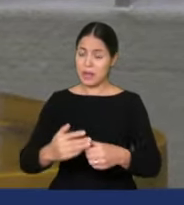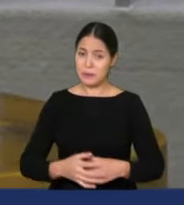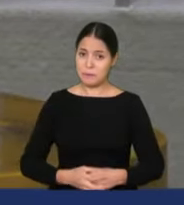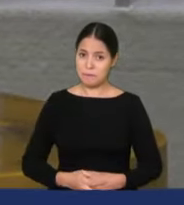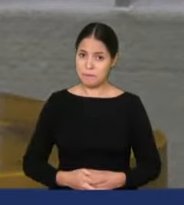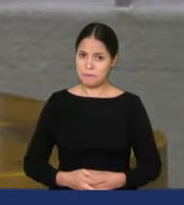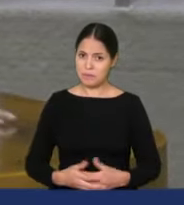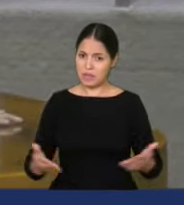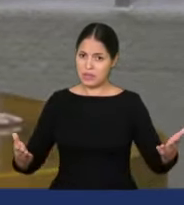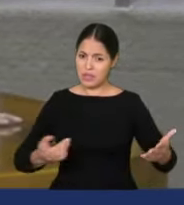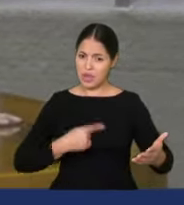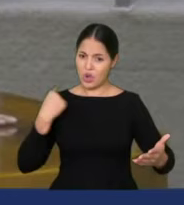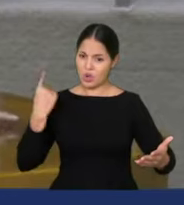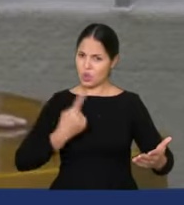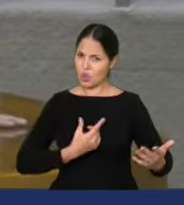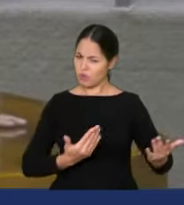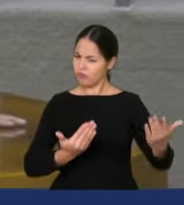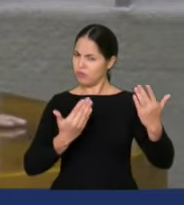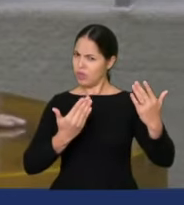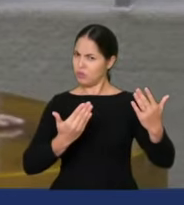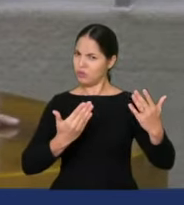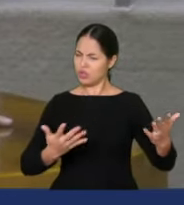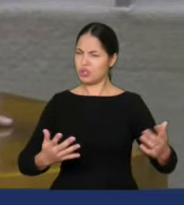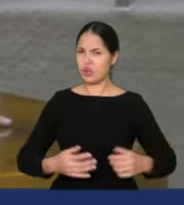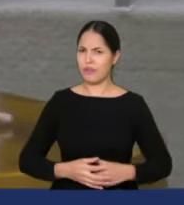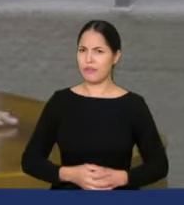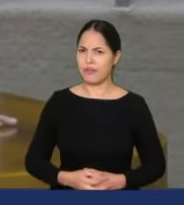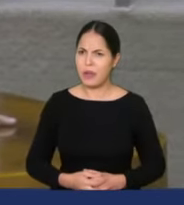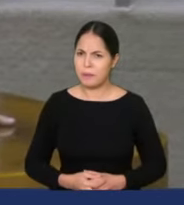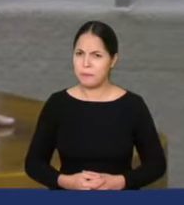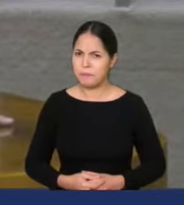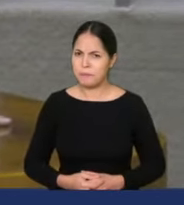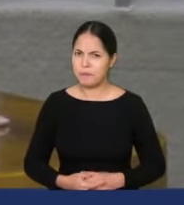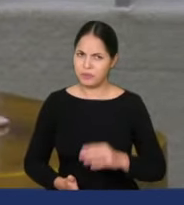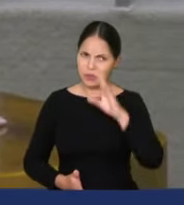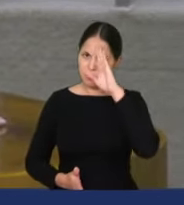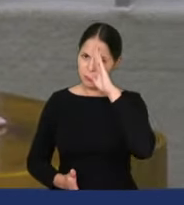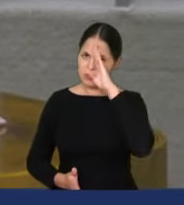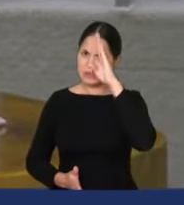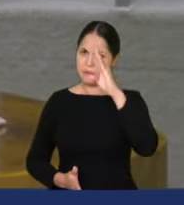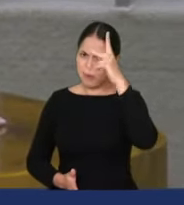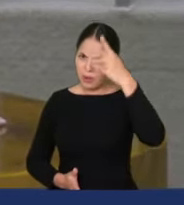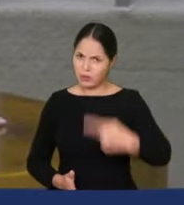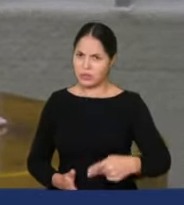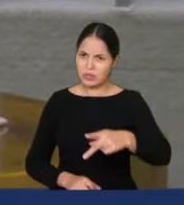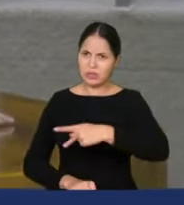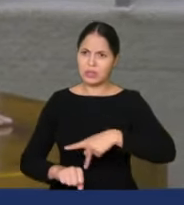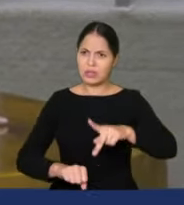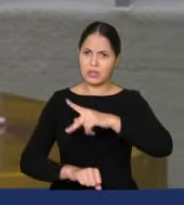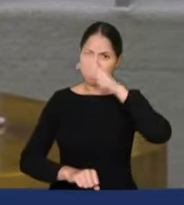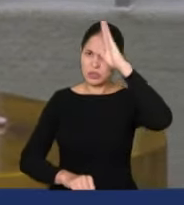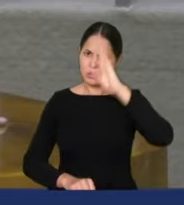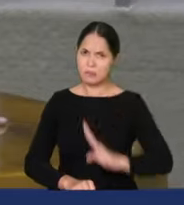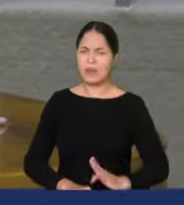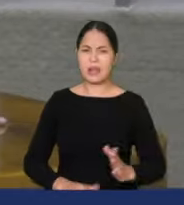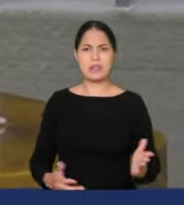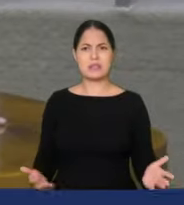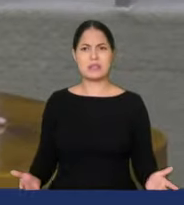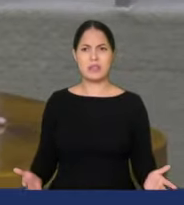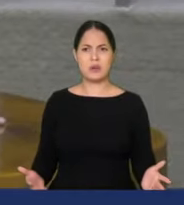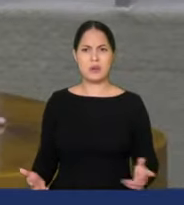temos que desconfiar que o principal mandatário dessa nação, ele está